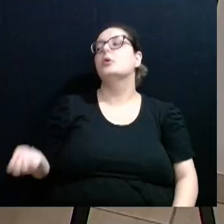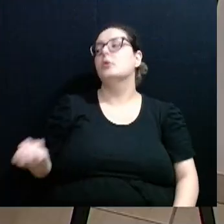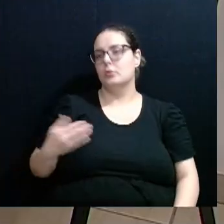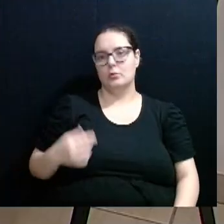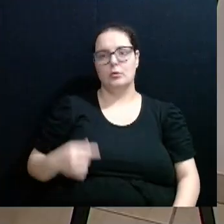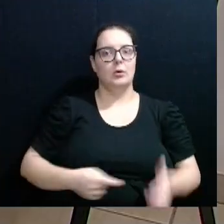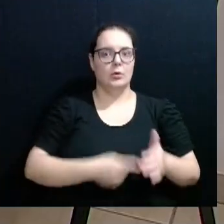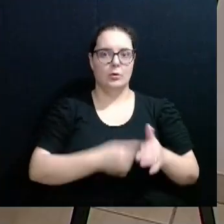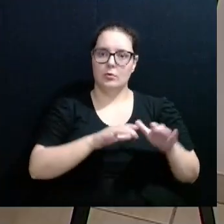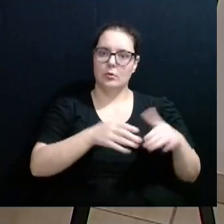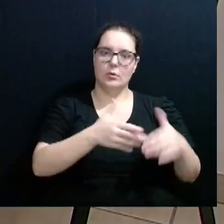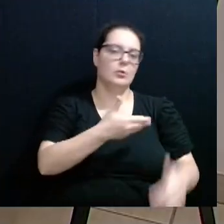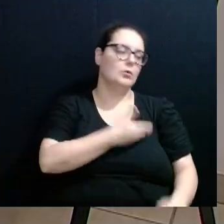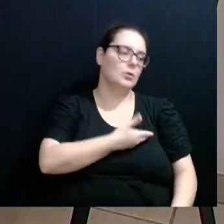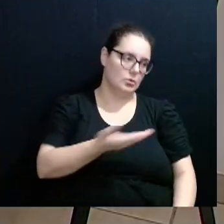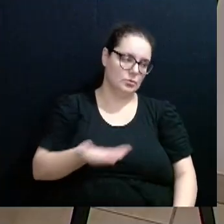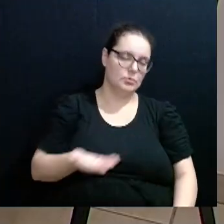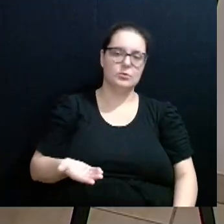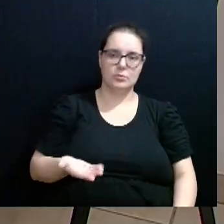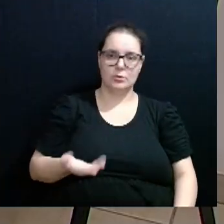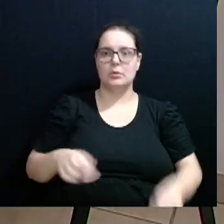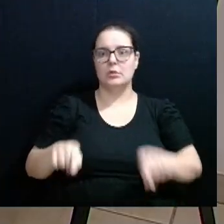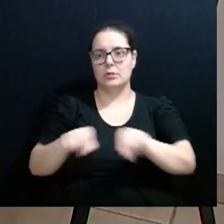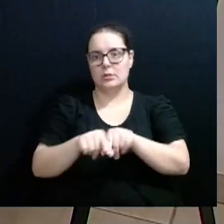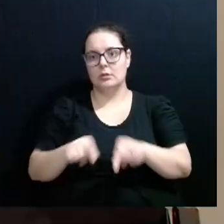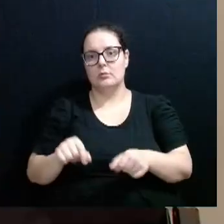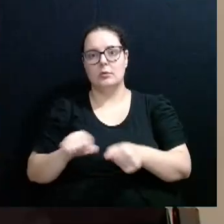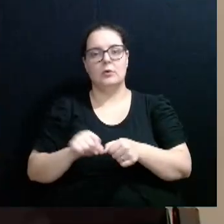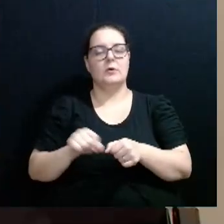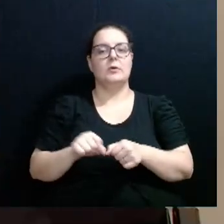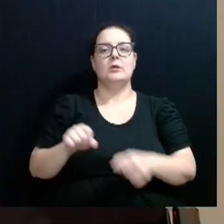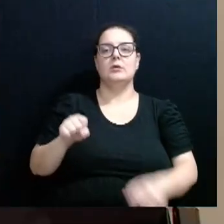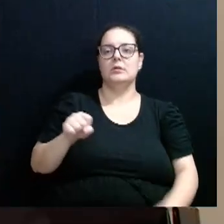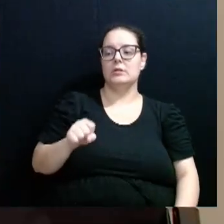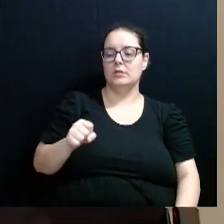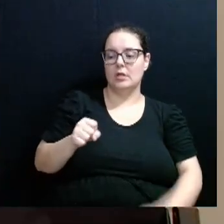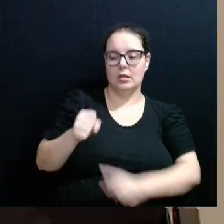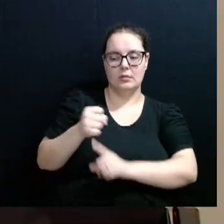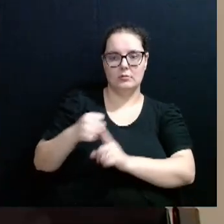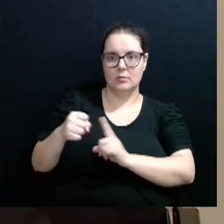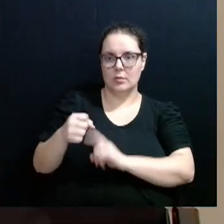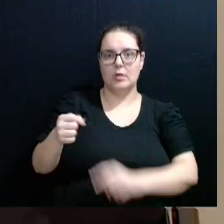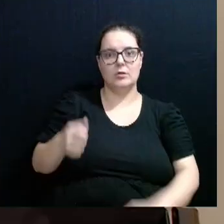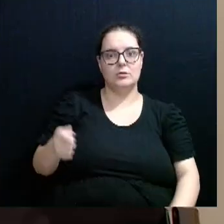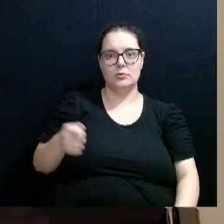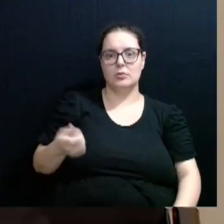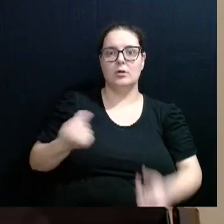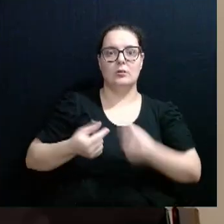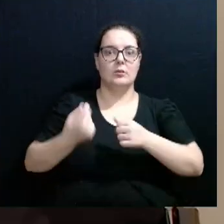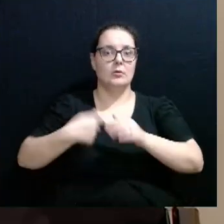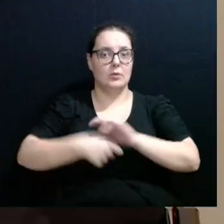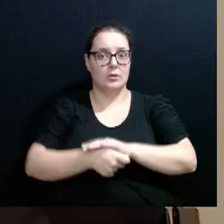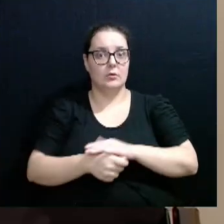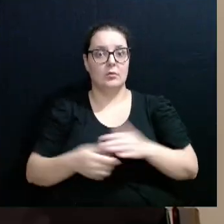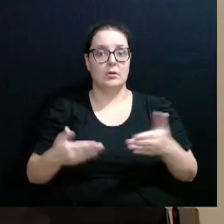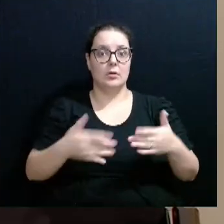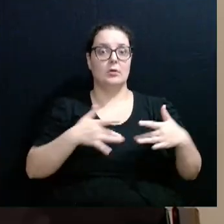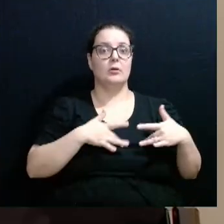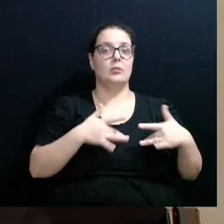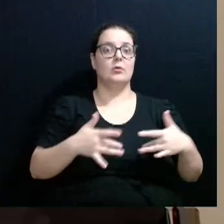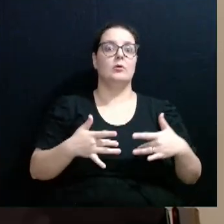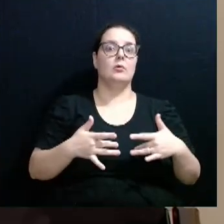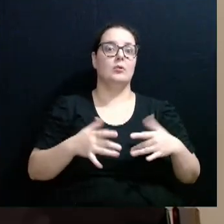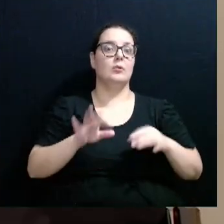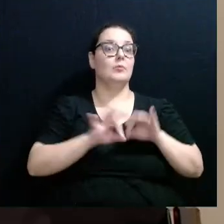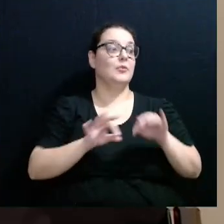né? Que inclusive fez a sociedade, investimento social. Inclusive agora eles estão doando. O projeto deu tão certo que a